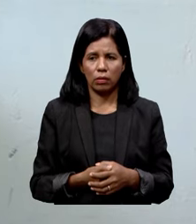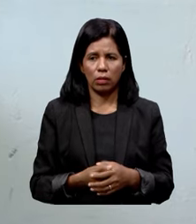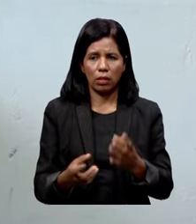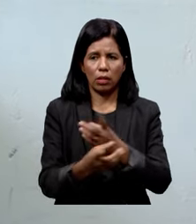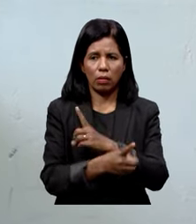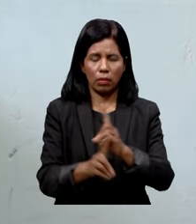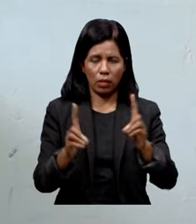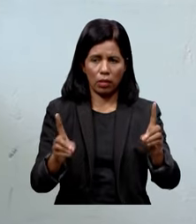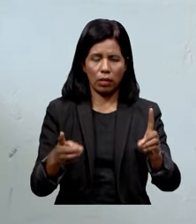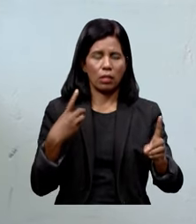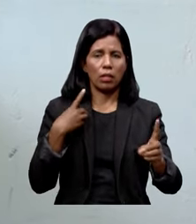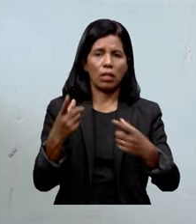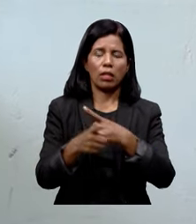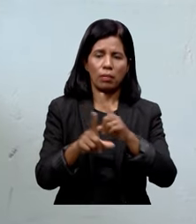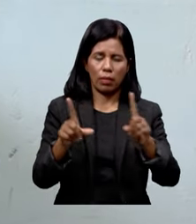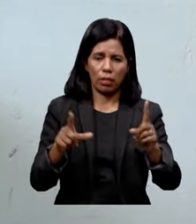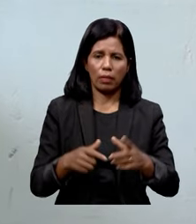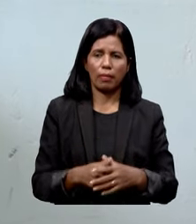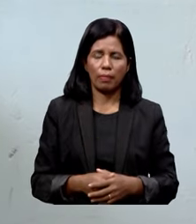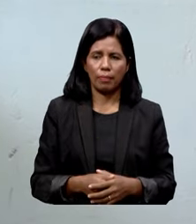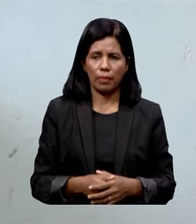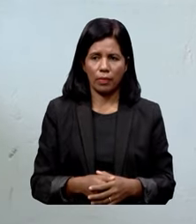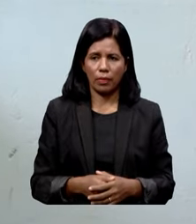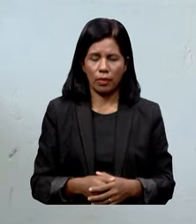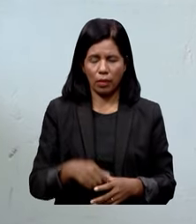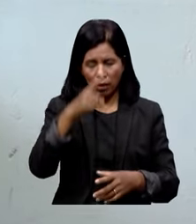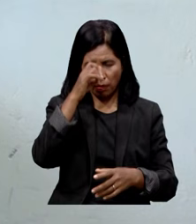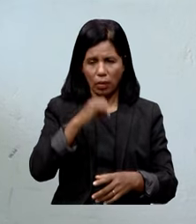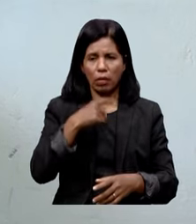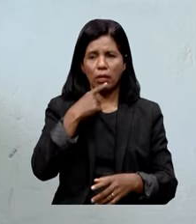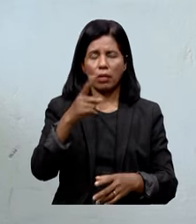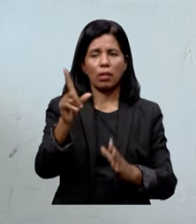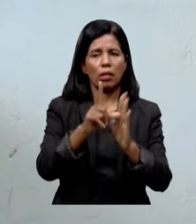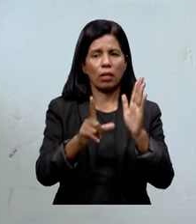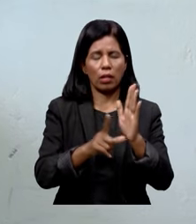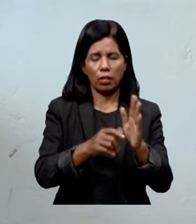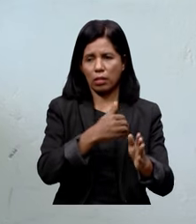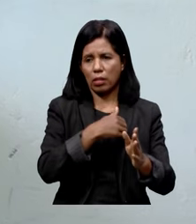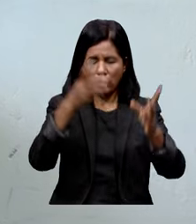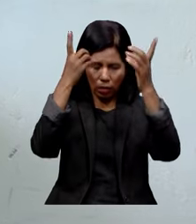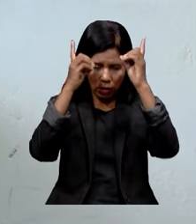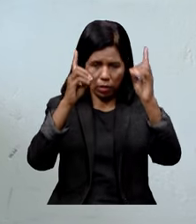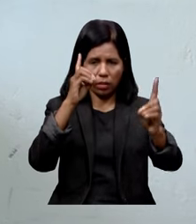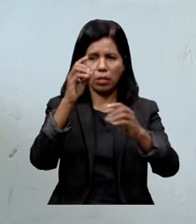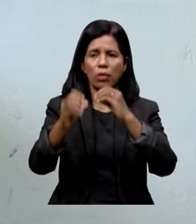demokrasia ou iha liberdade. Tamba oh yang diantara lei si dauk defini kono